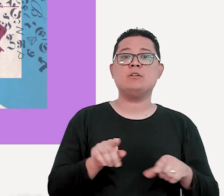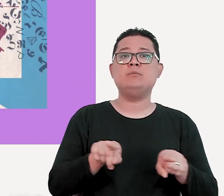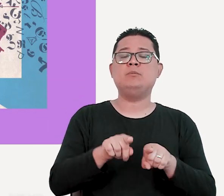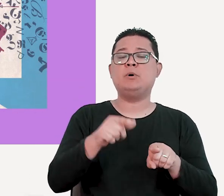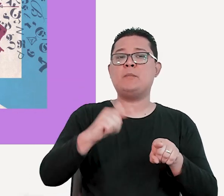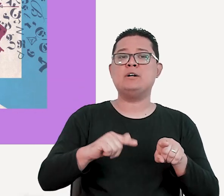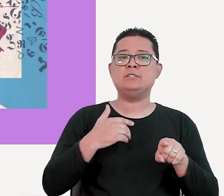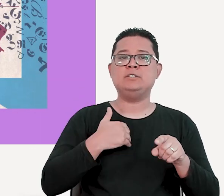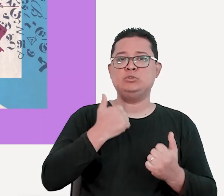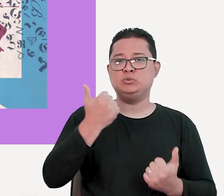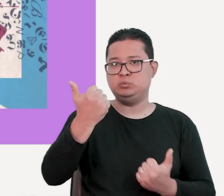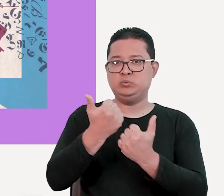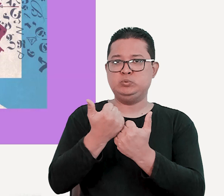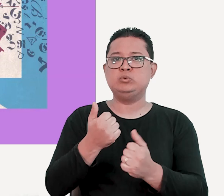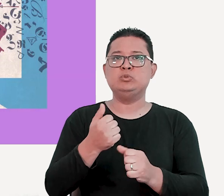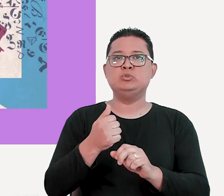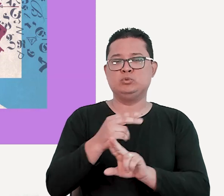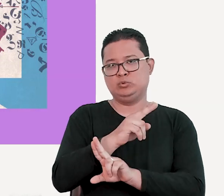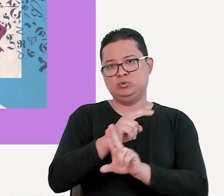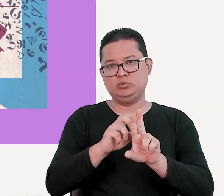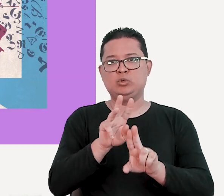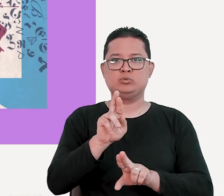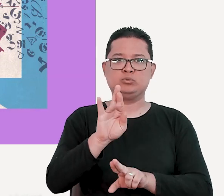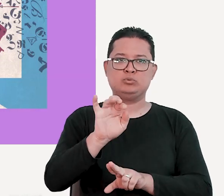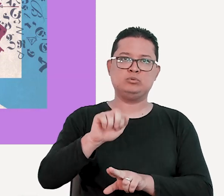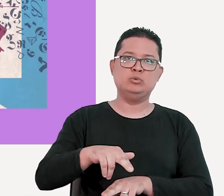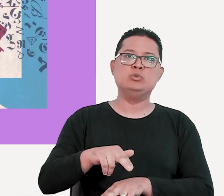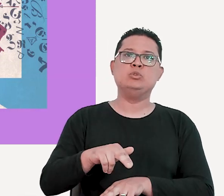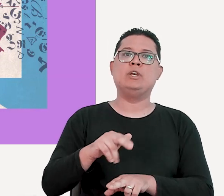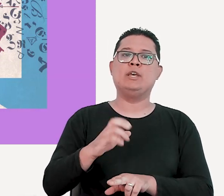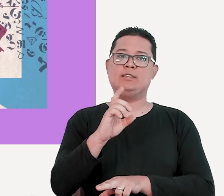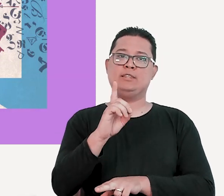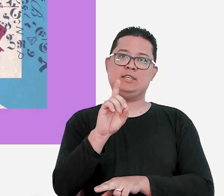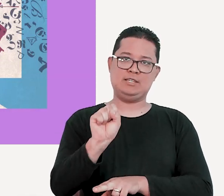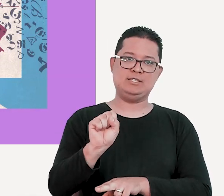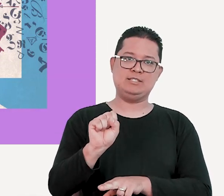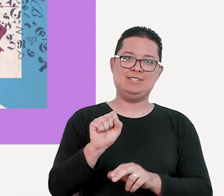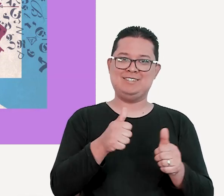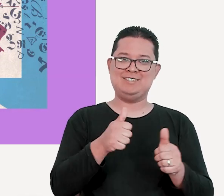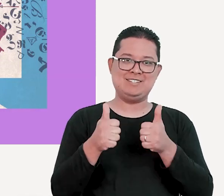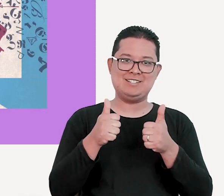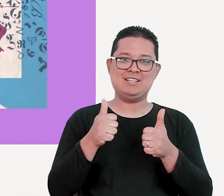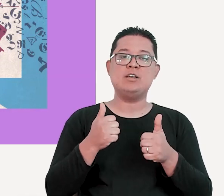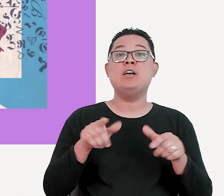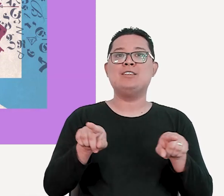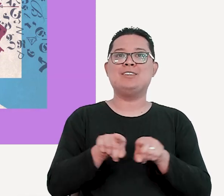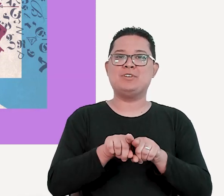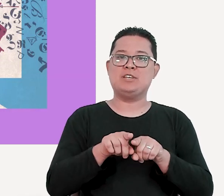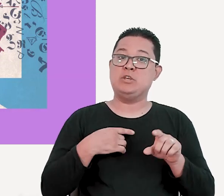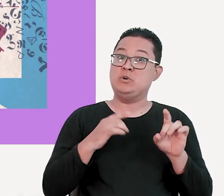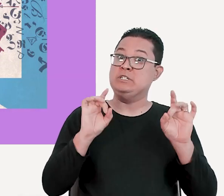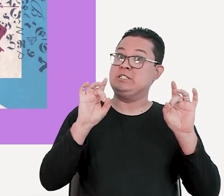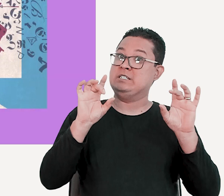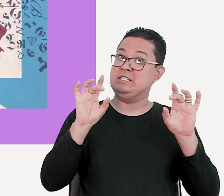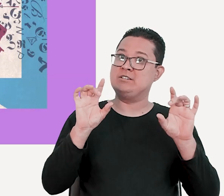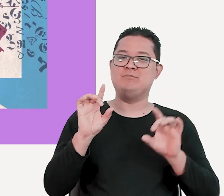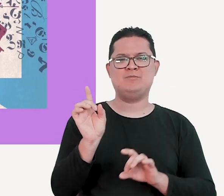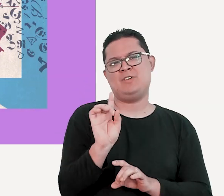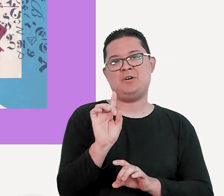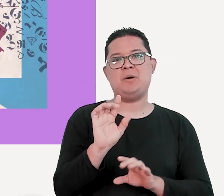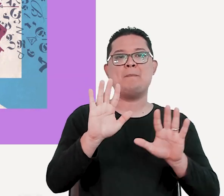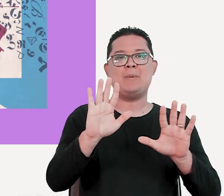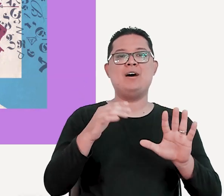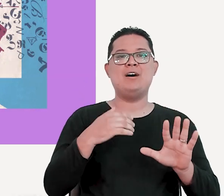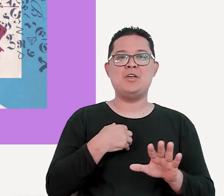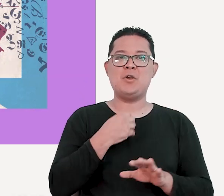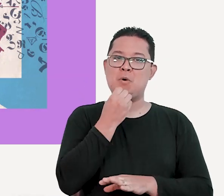produtos governamentais, alguns órgãos públicos, e eu não sou especialista, mas eu sou muito boa em estudar sobre